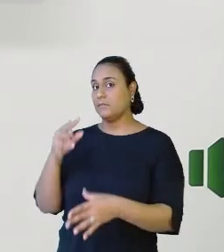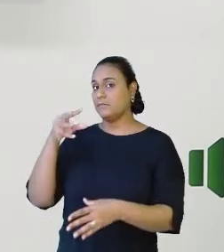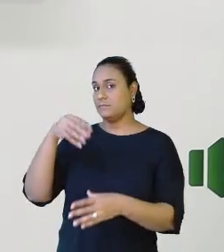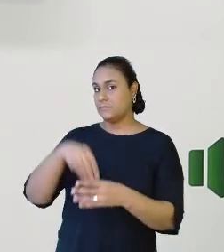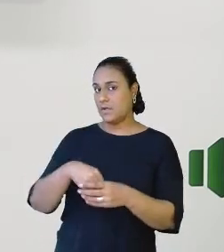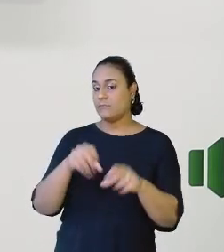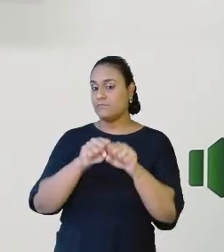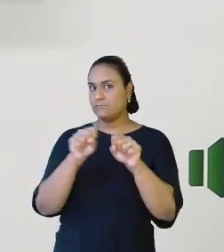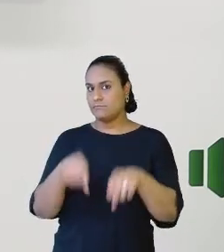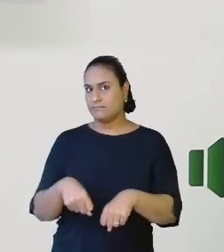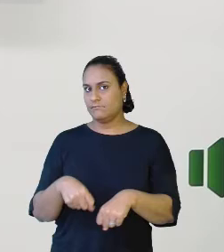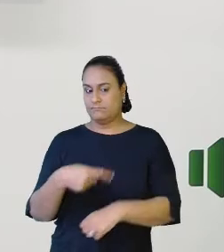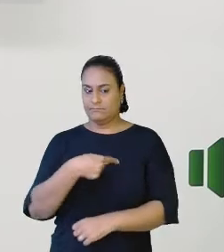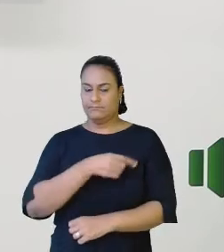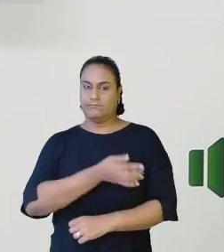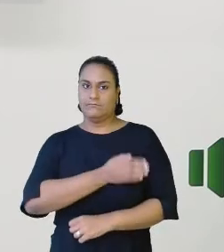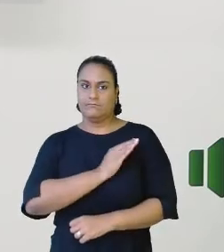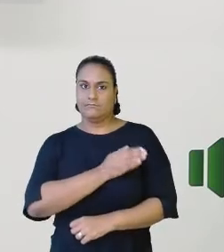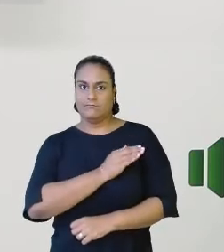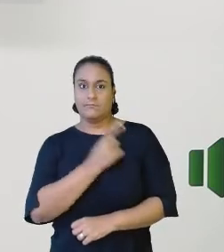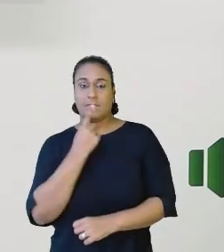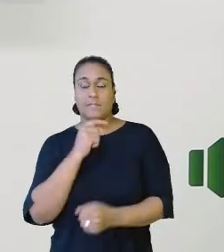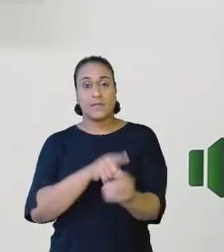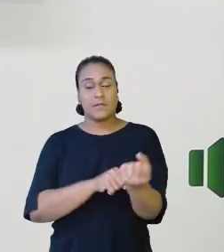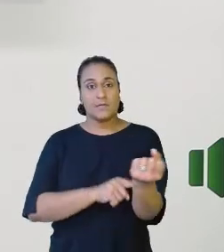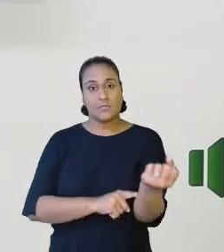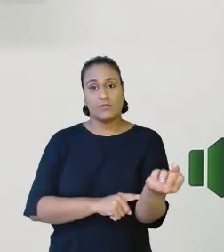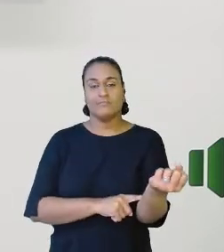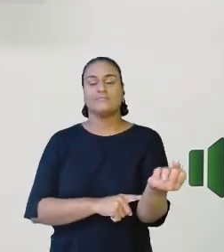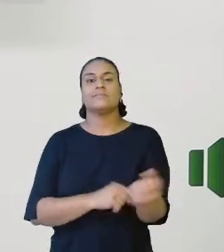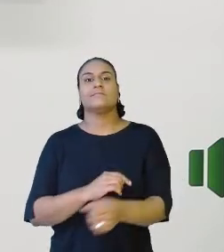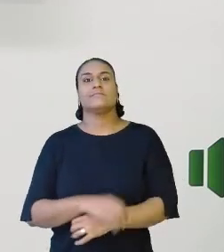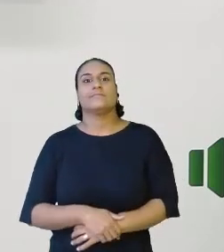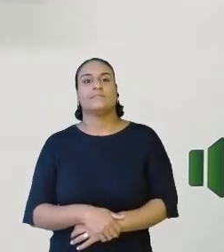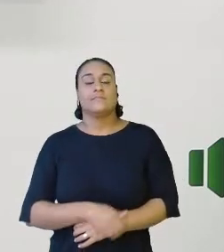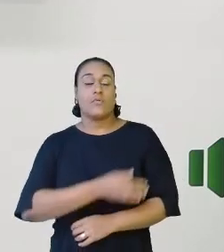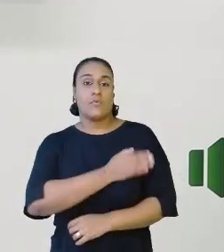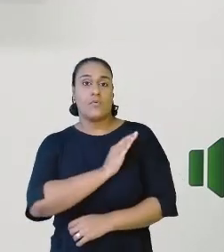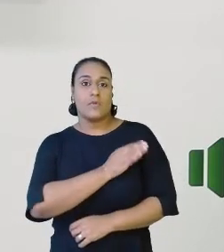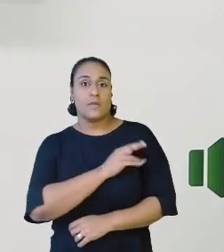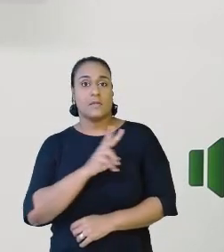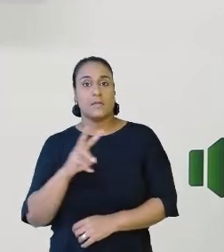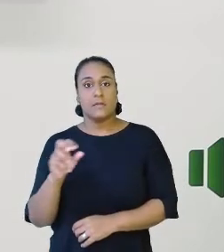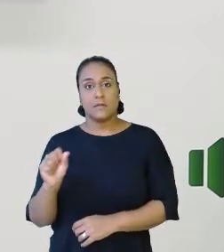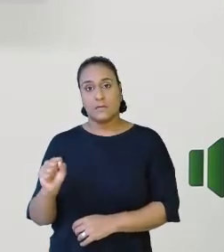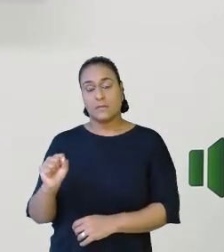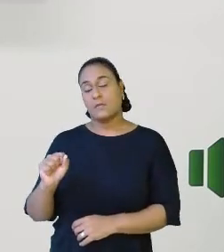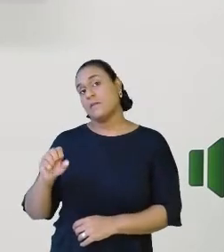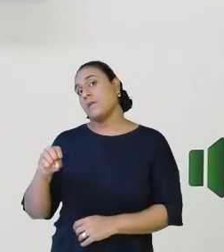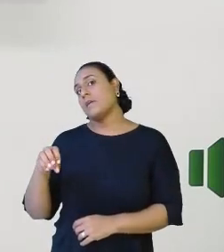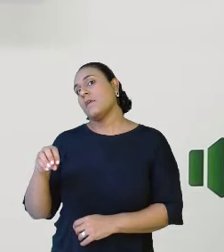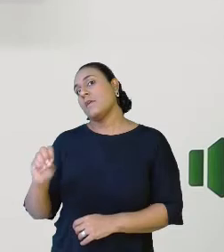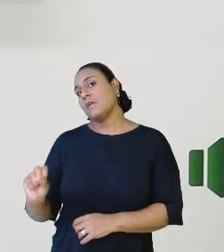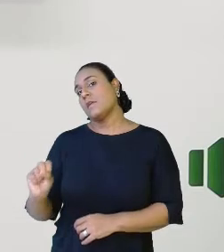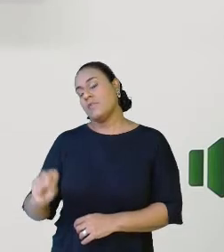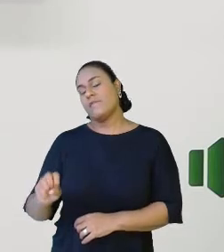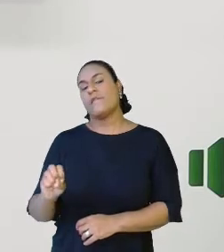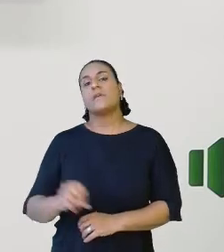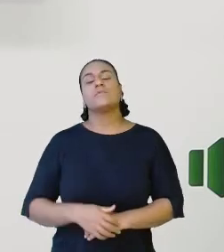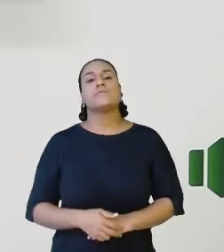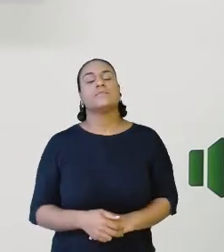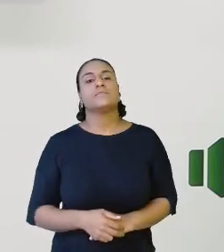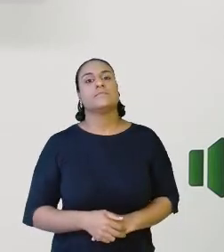esse sistema: sangue, coração e os vasos sanguíneos.